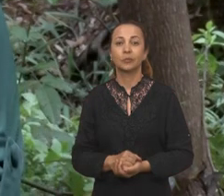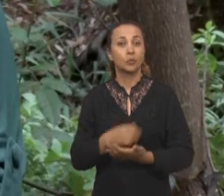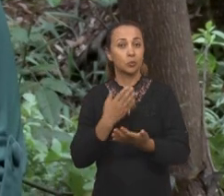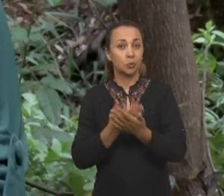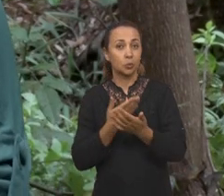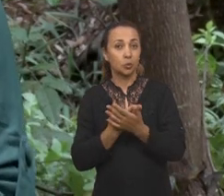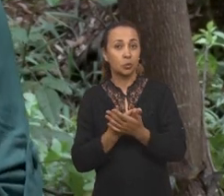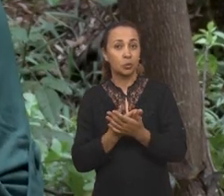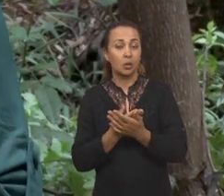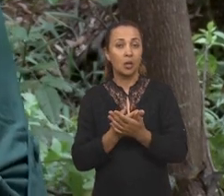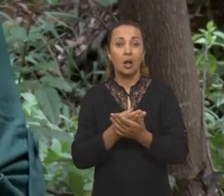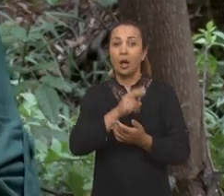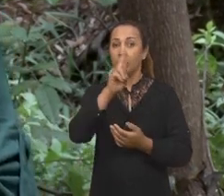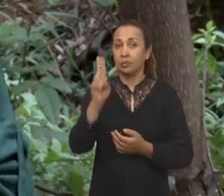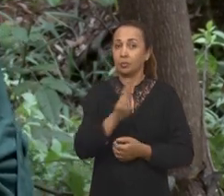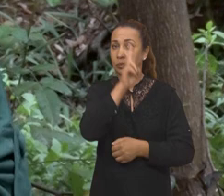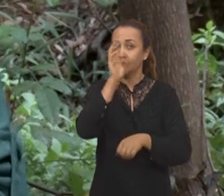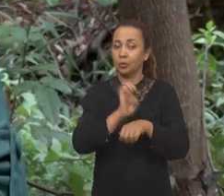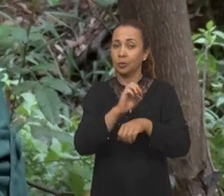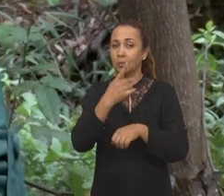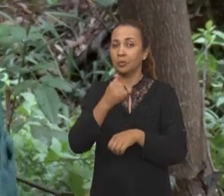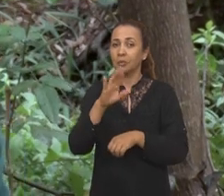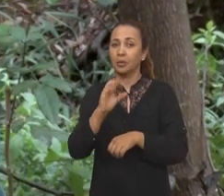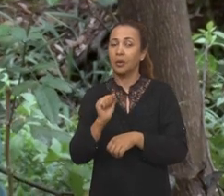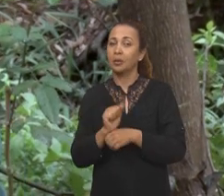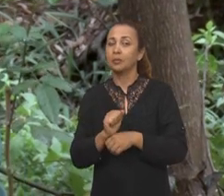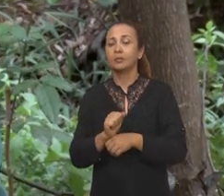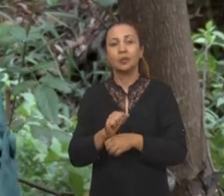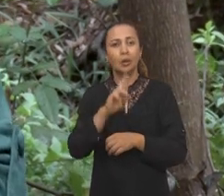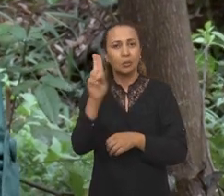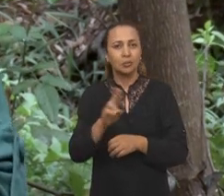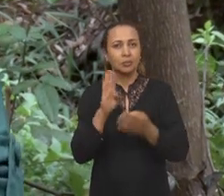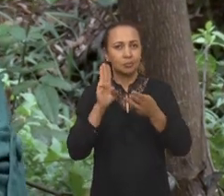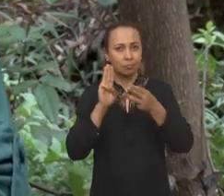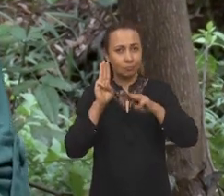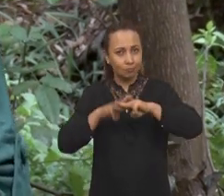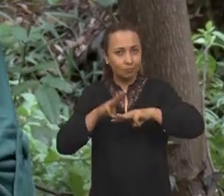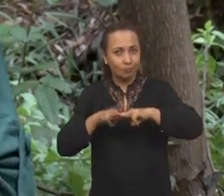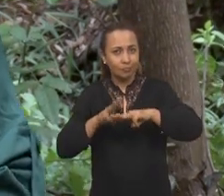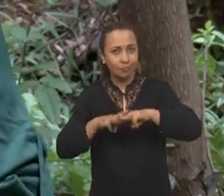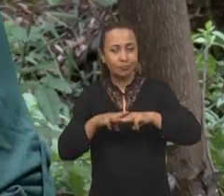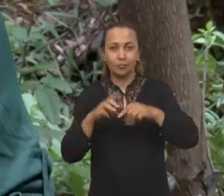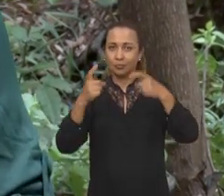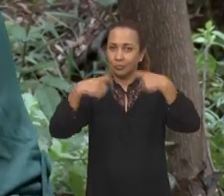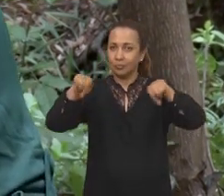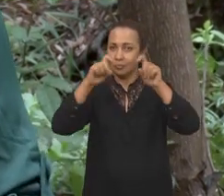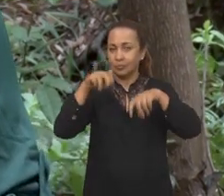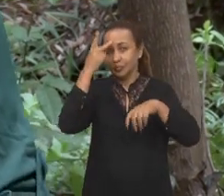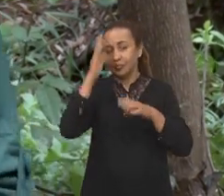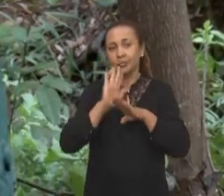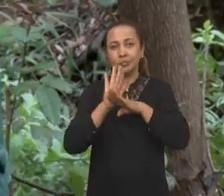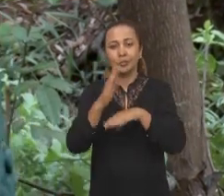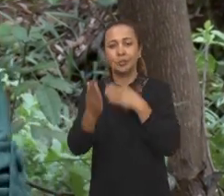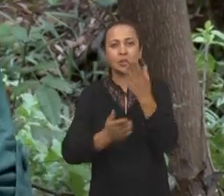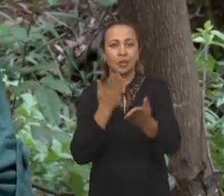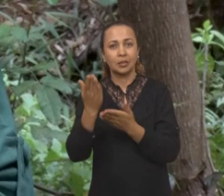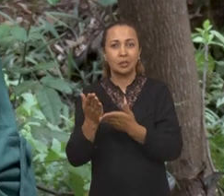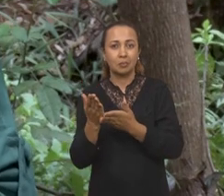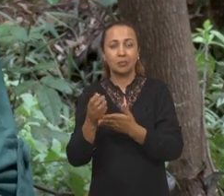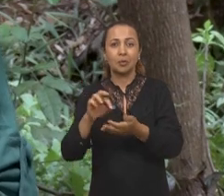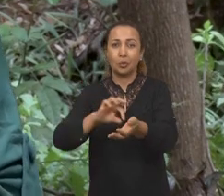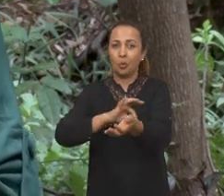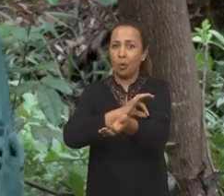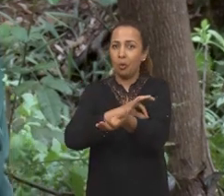em um estudo da Universidade Estadual do Piauí está usando matemática e computação para ajudar com tratamento de